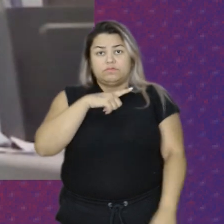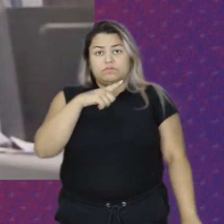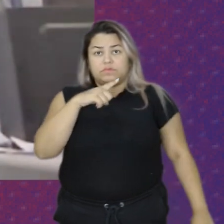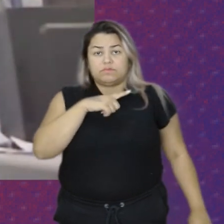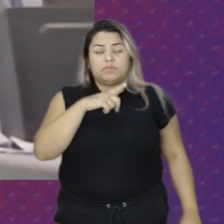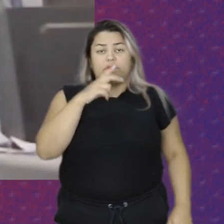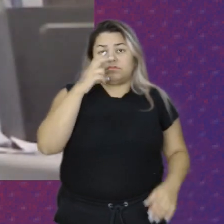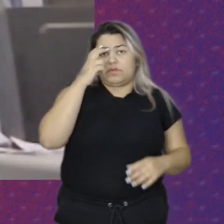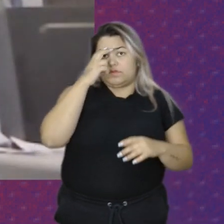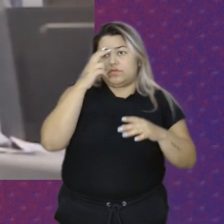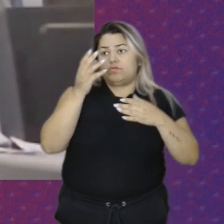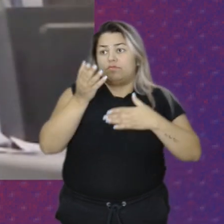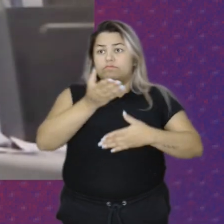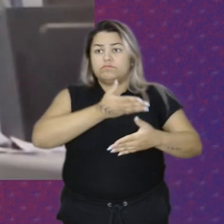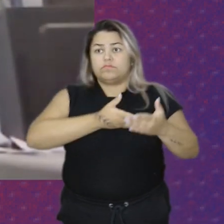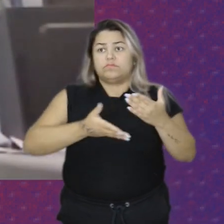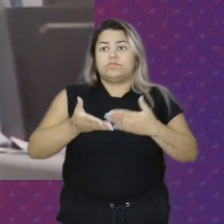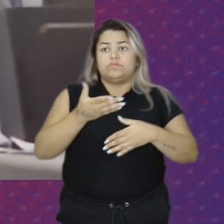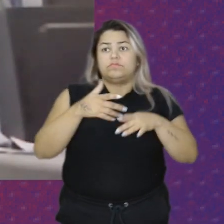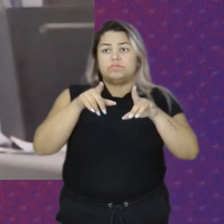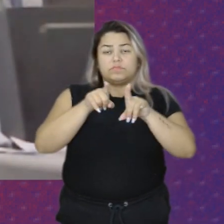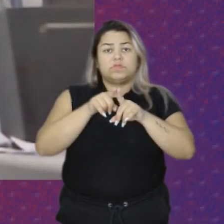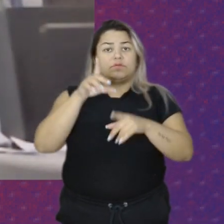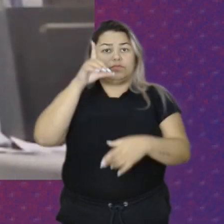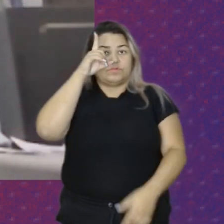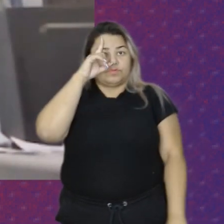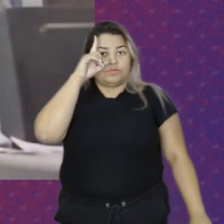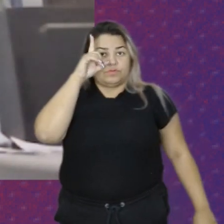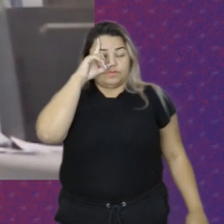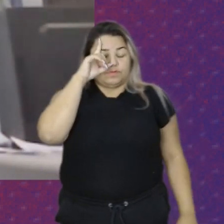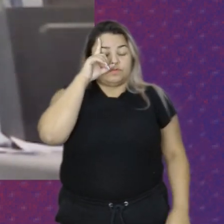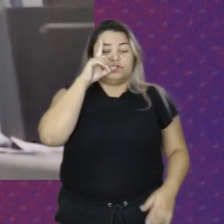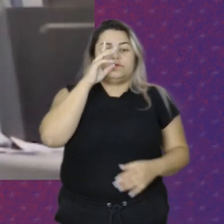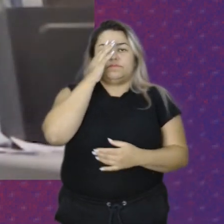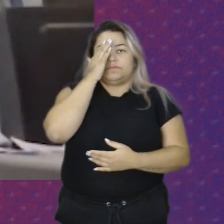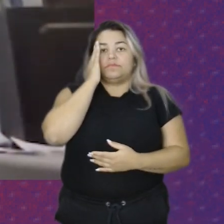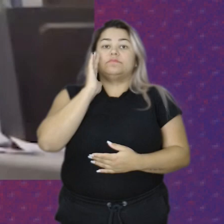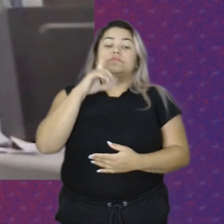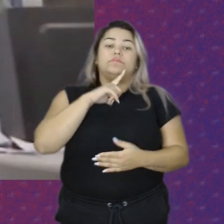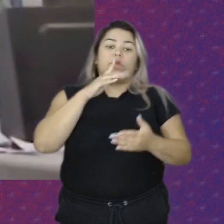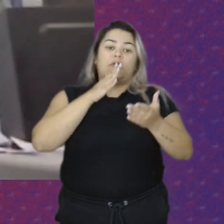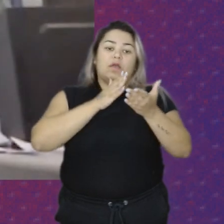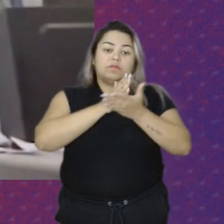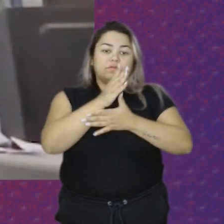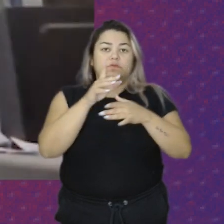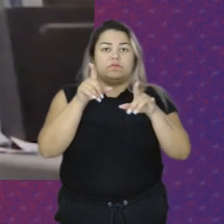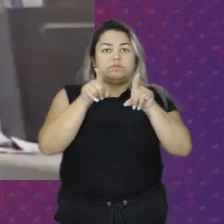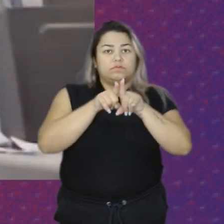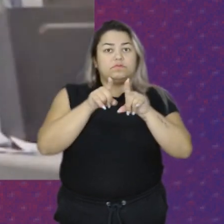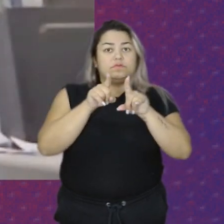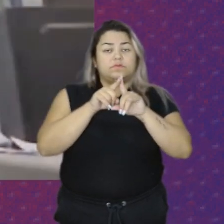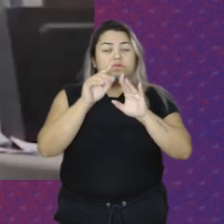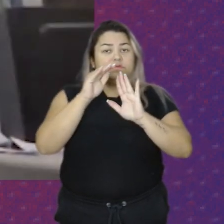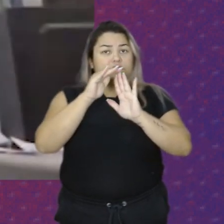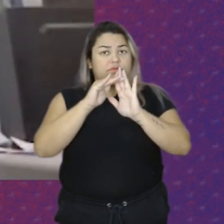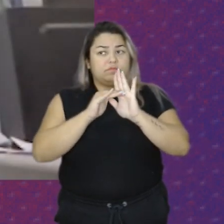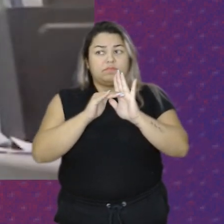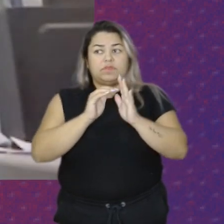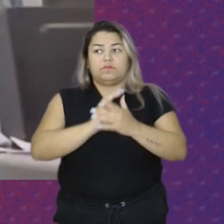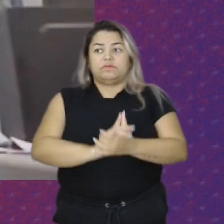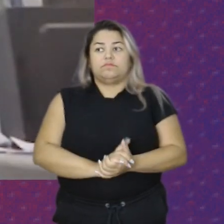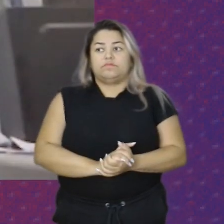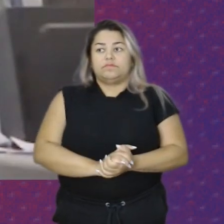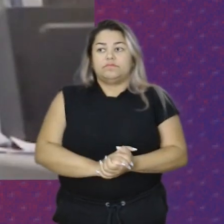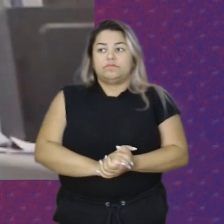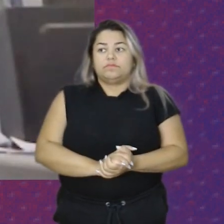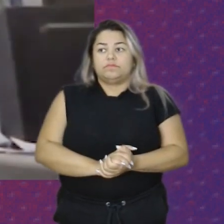telecentro comunitário na nossa comunidade, onde a gente tinha acesso aos computadores, de fazer pesquisas,